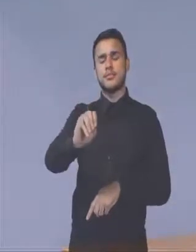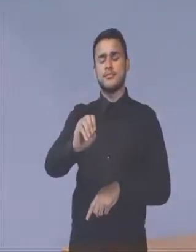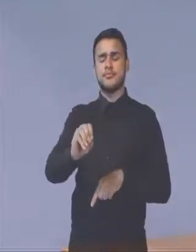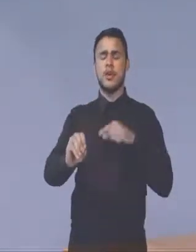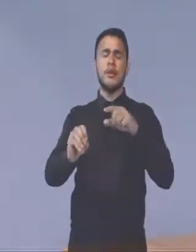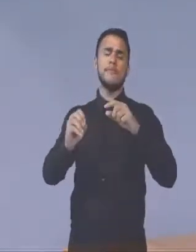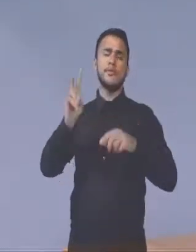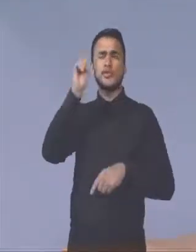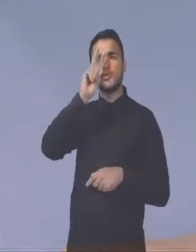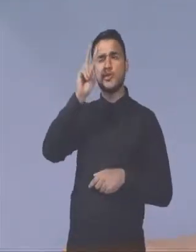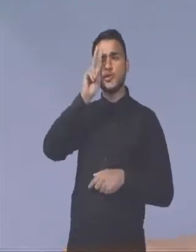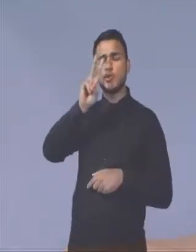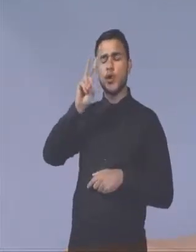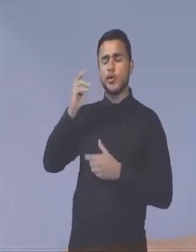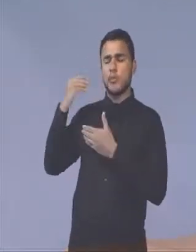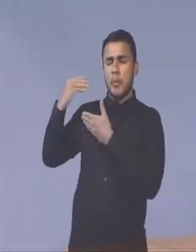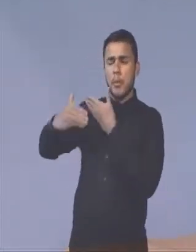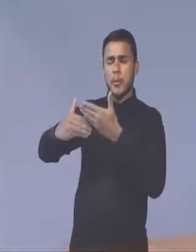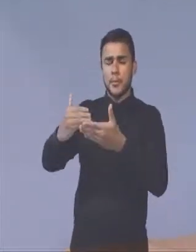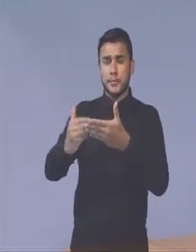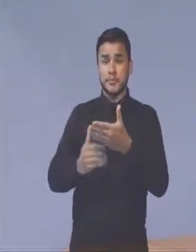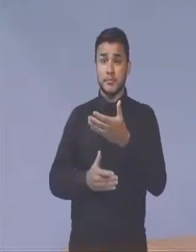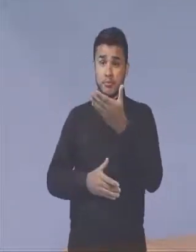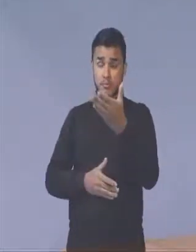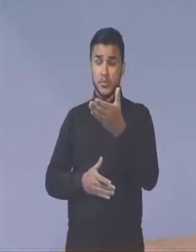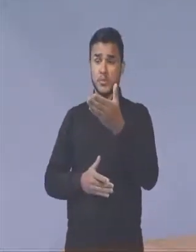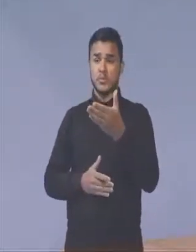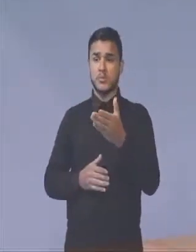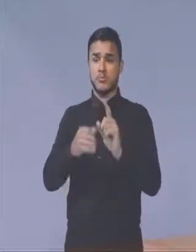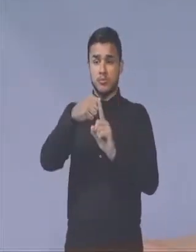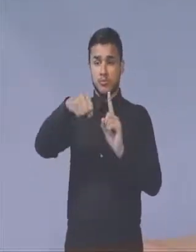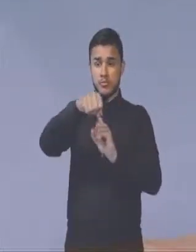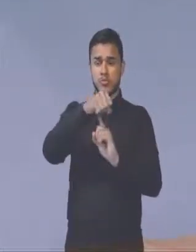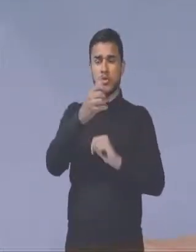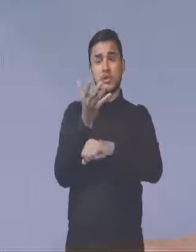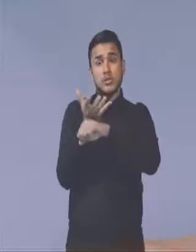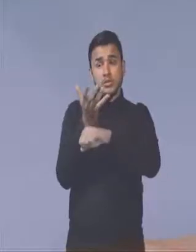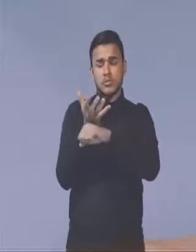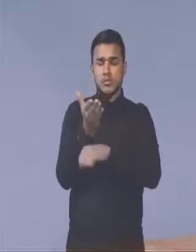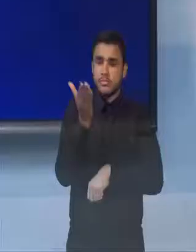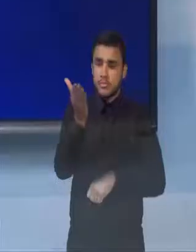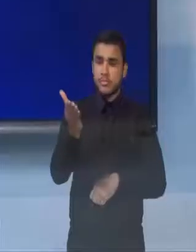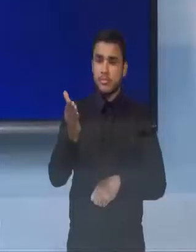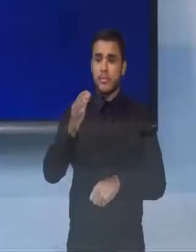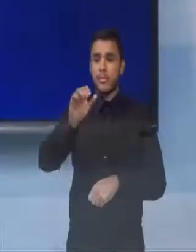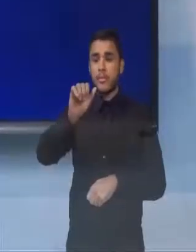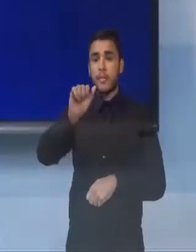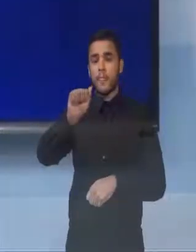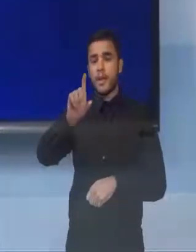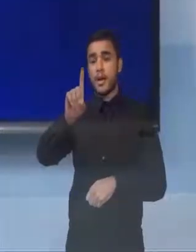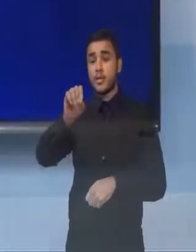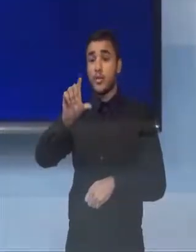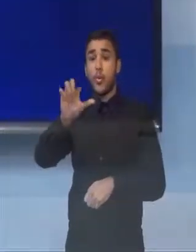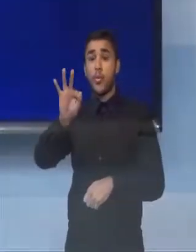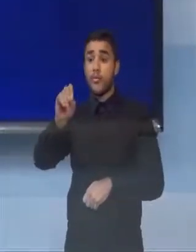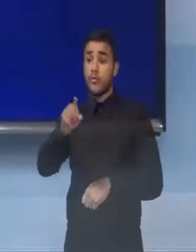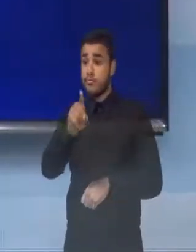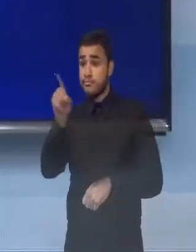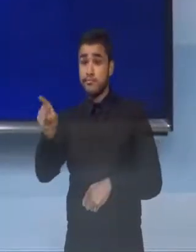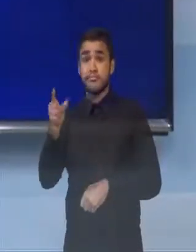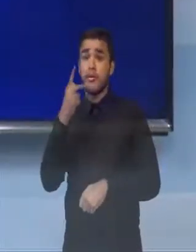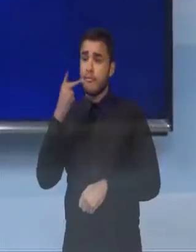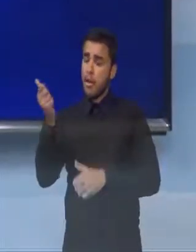nosso doutor aqui. Sob o ponto de vista sociológico, o professor Adolfo fez colocações que eu achei